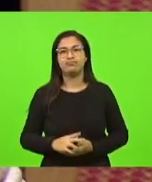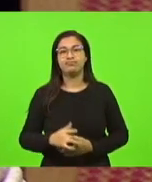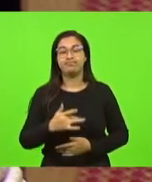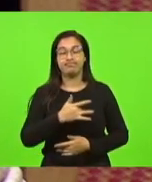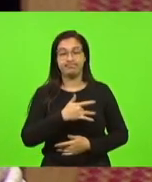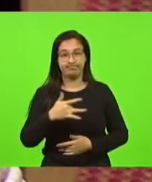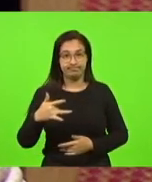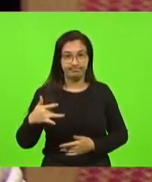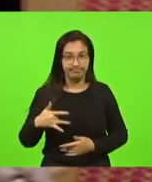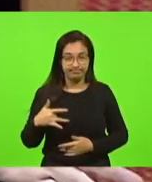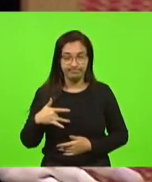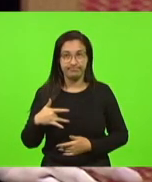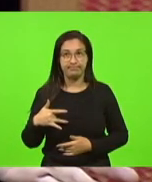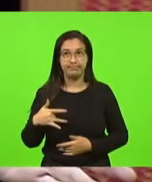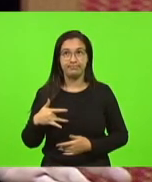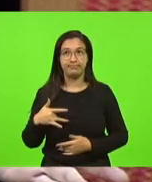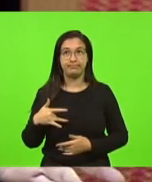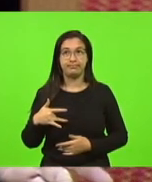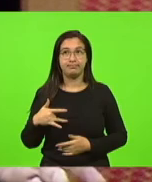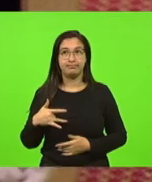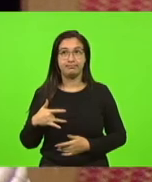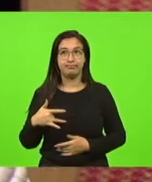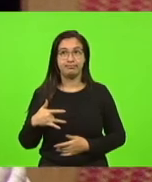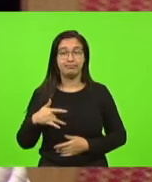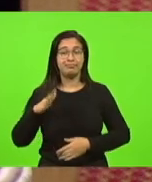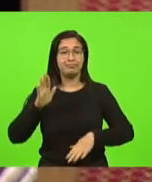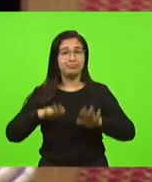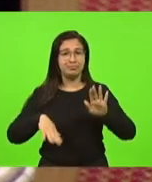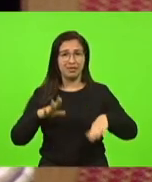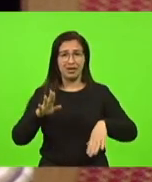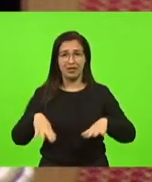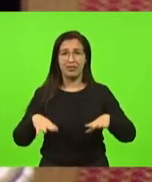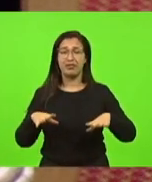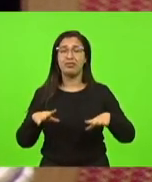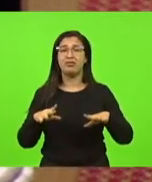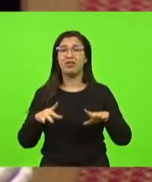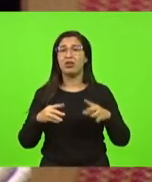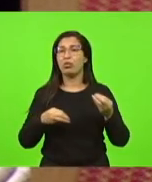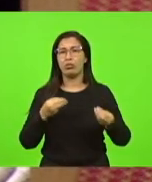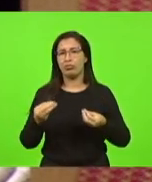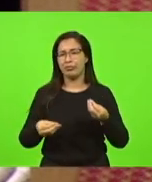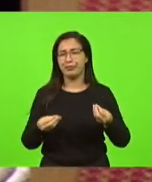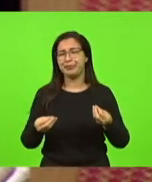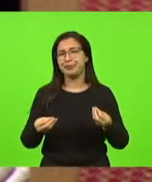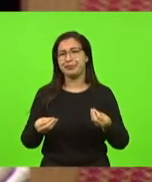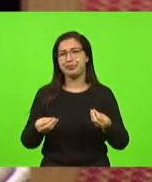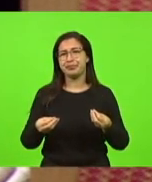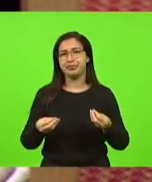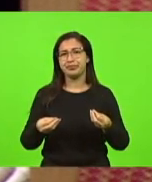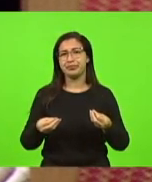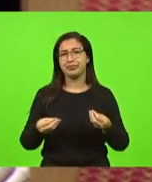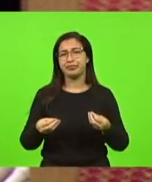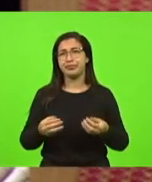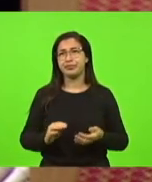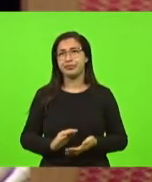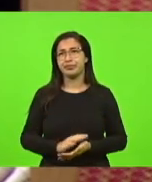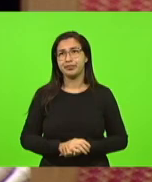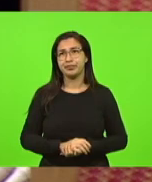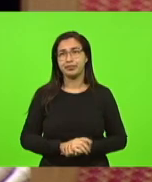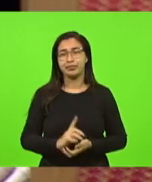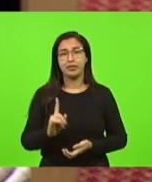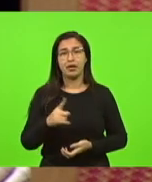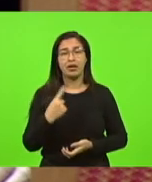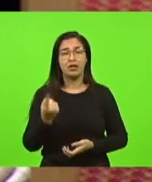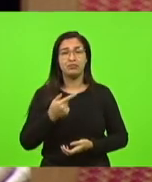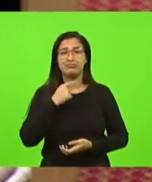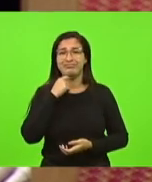saúde. E isso, muitas vezes, quando não está fazendo falta, a gente não